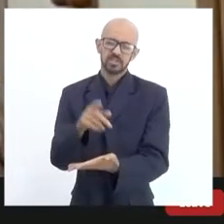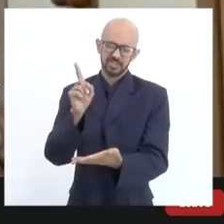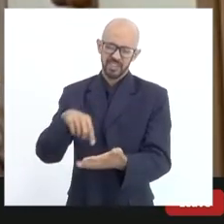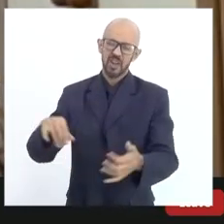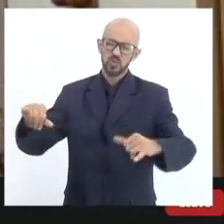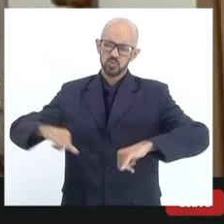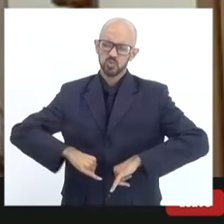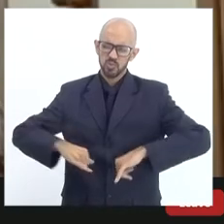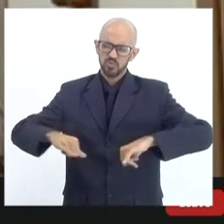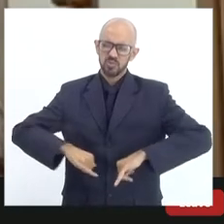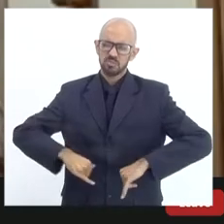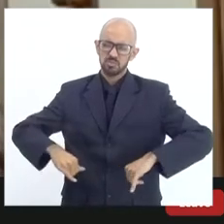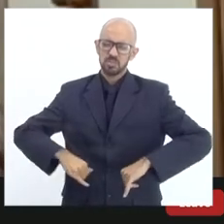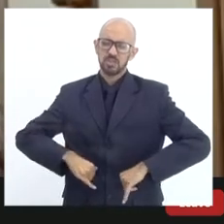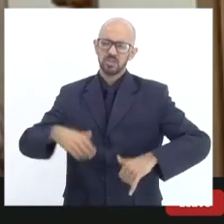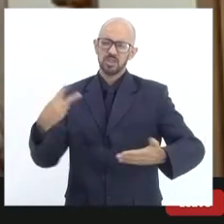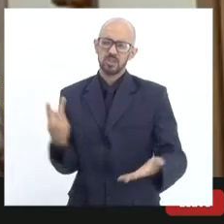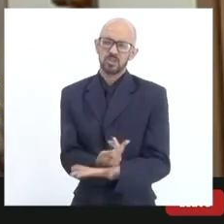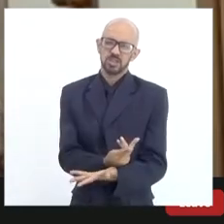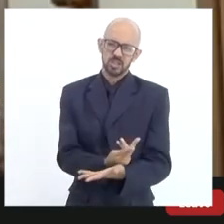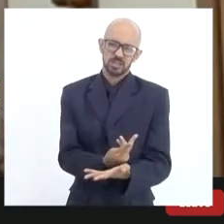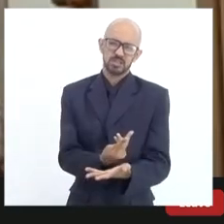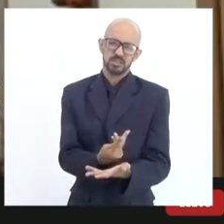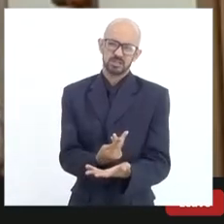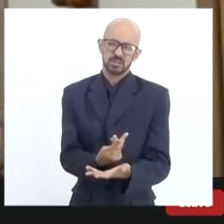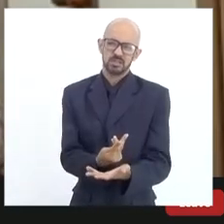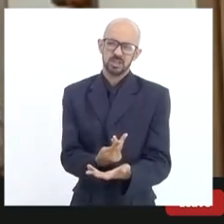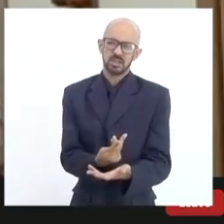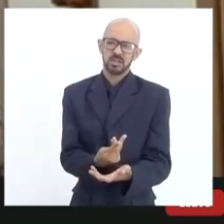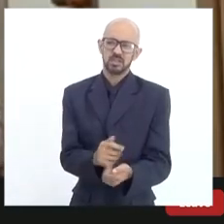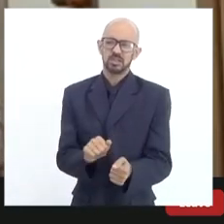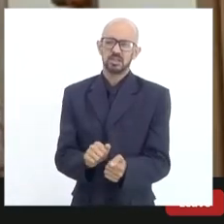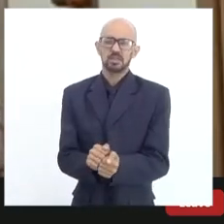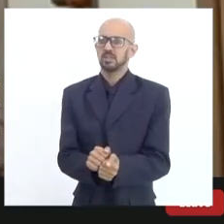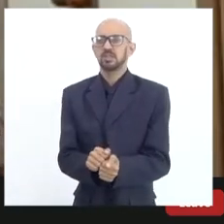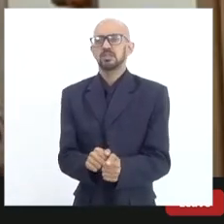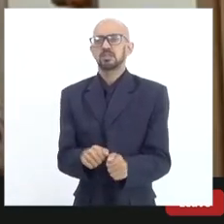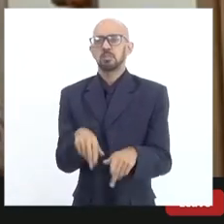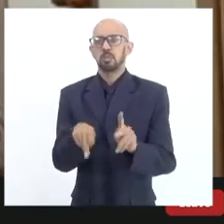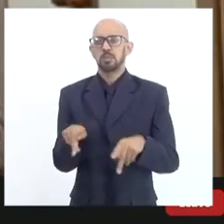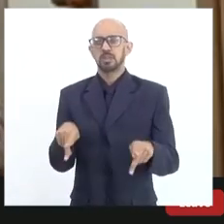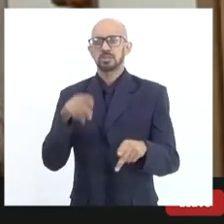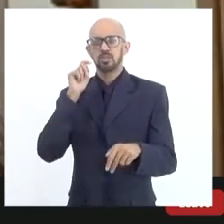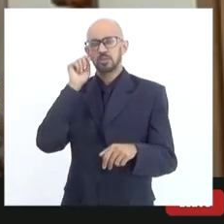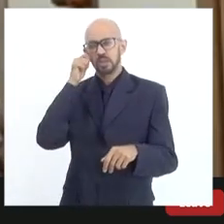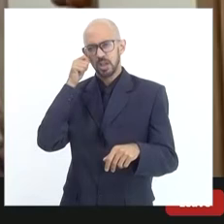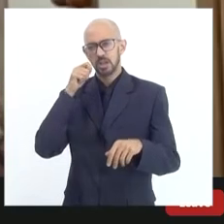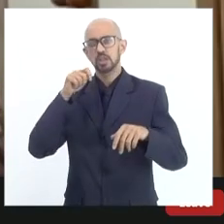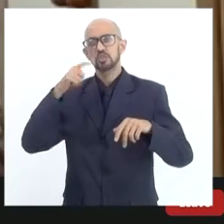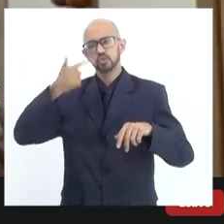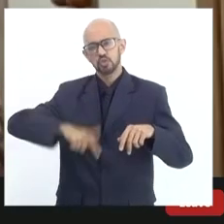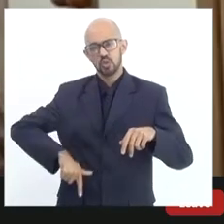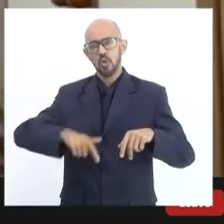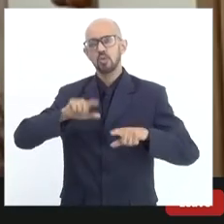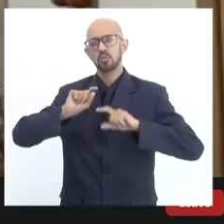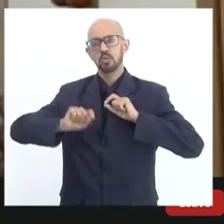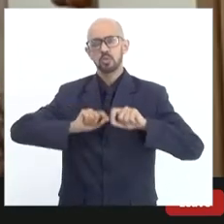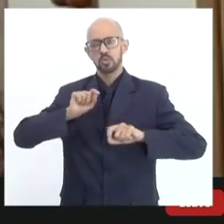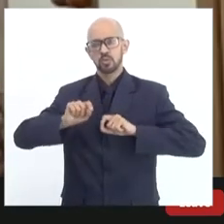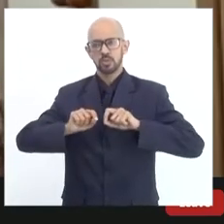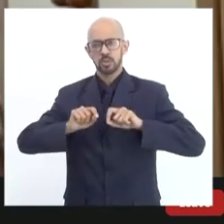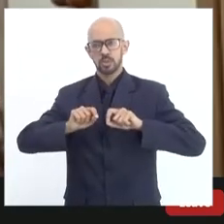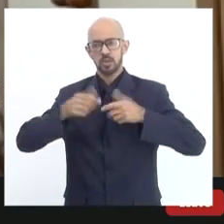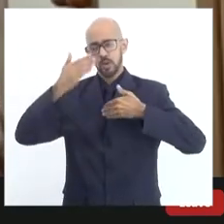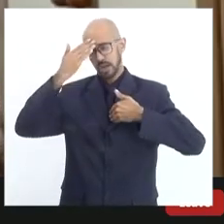que pereniza essa situação de subalternação e subjugação da população negra. Então, mais uma vez, eu agradeço a todos